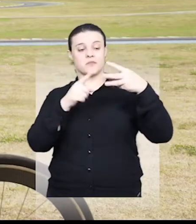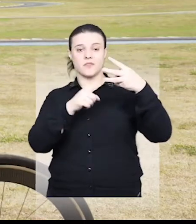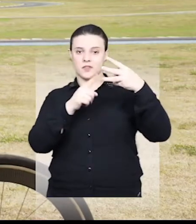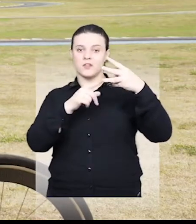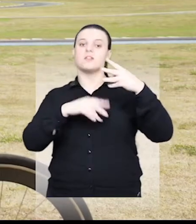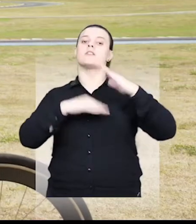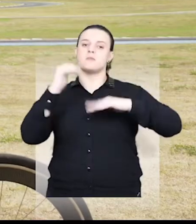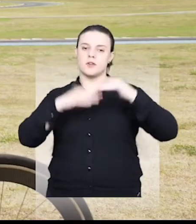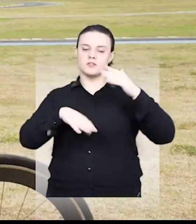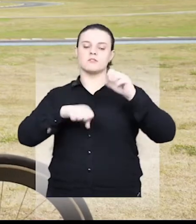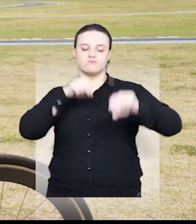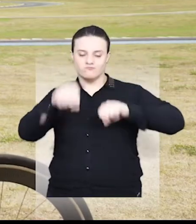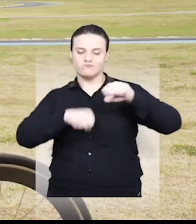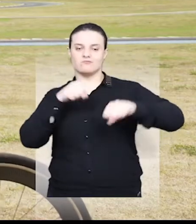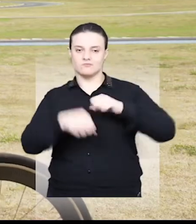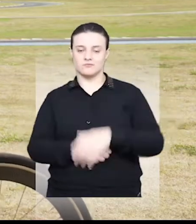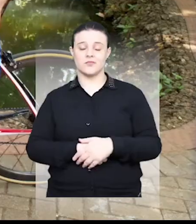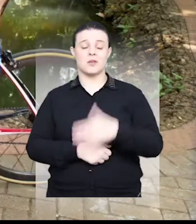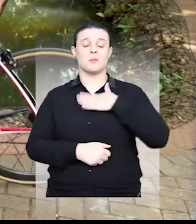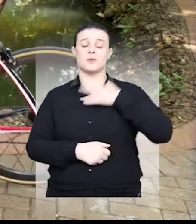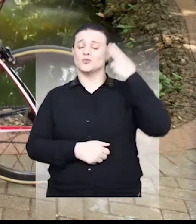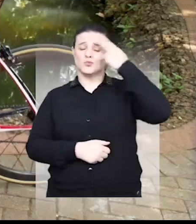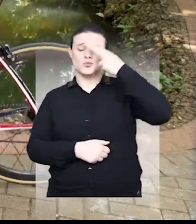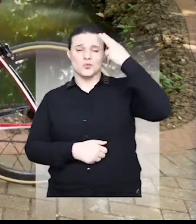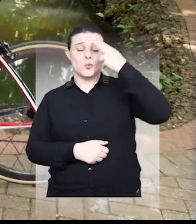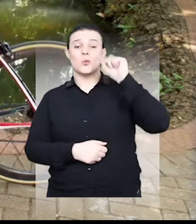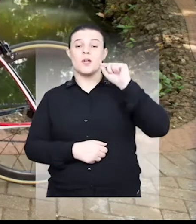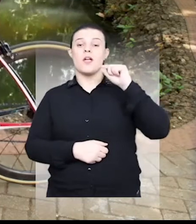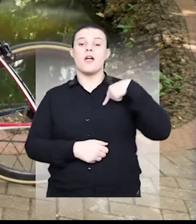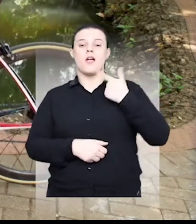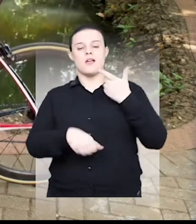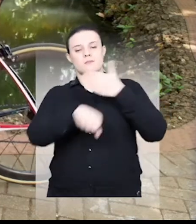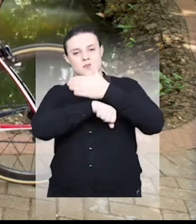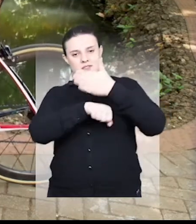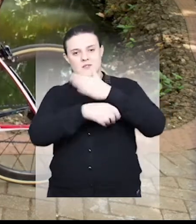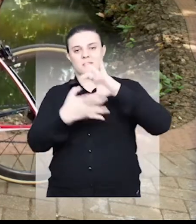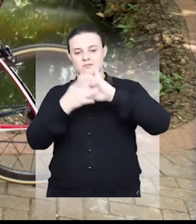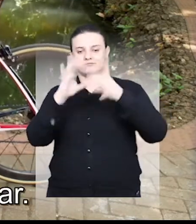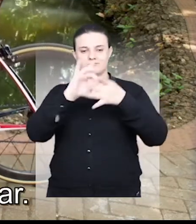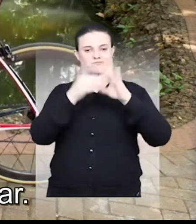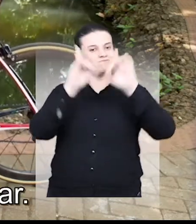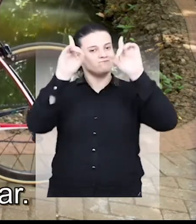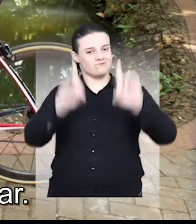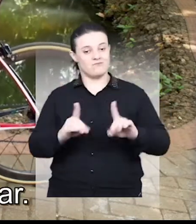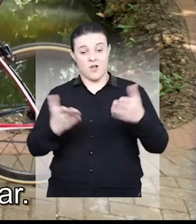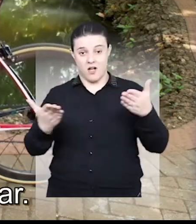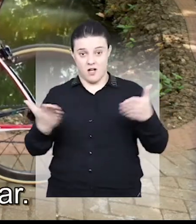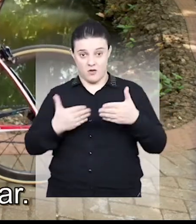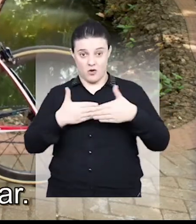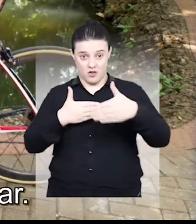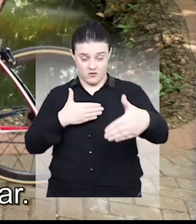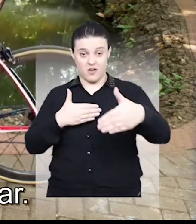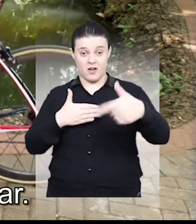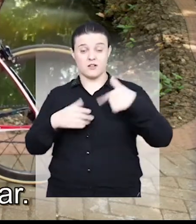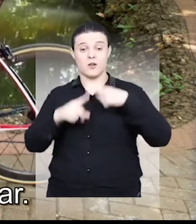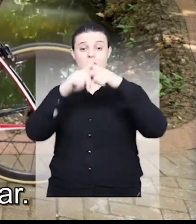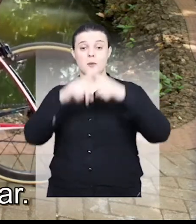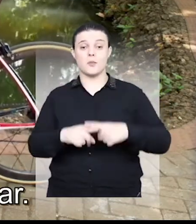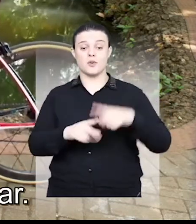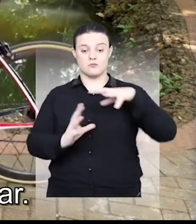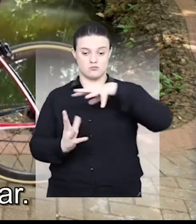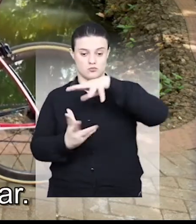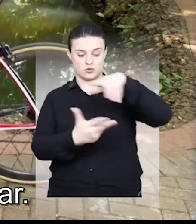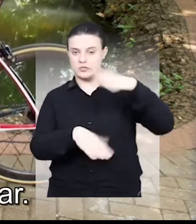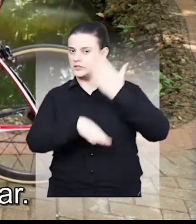verdade, e praticando o que eu gosto, que é o ciclismo. Meu maior sonho é participar de uma Olimpíada. Carlos, agora é campeonato